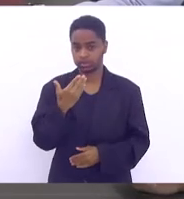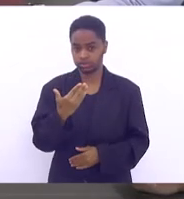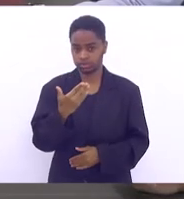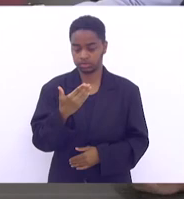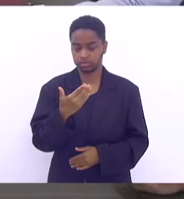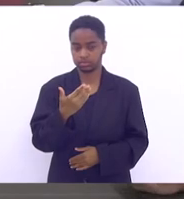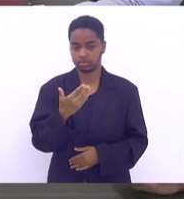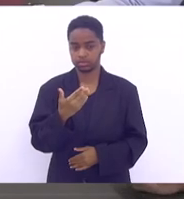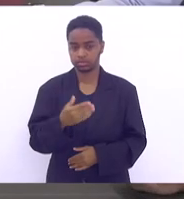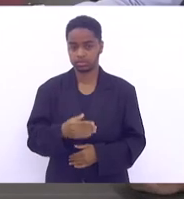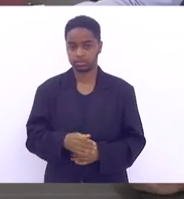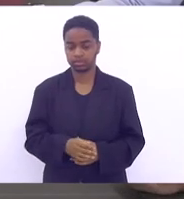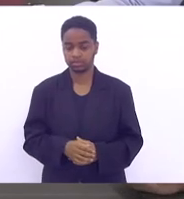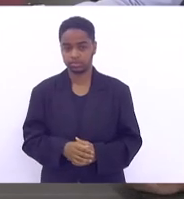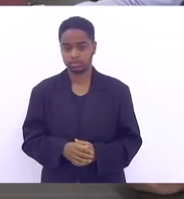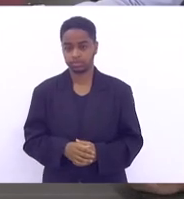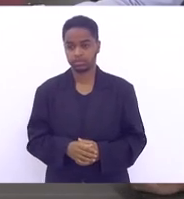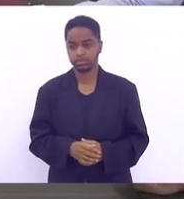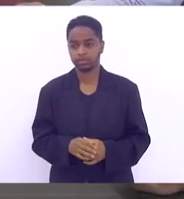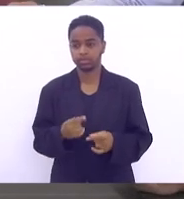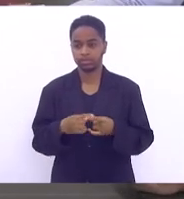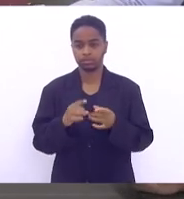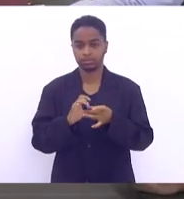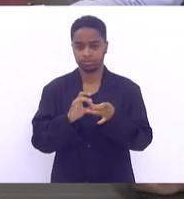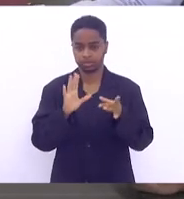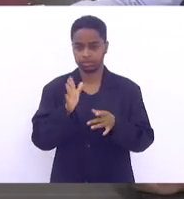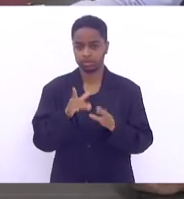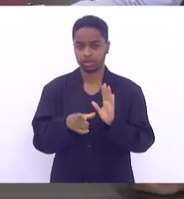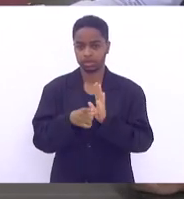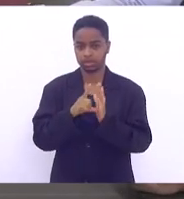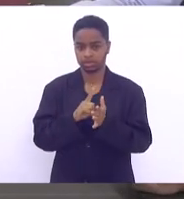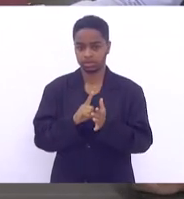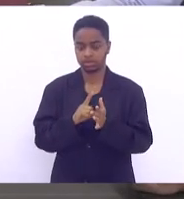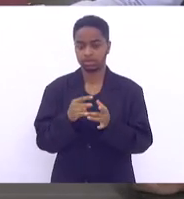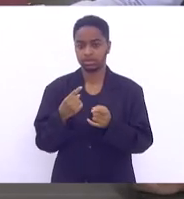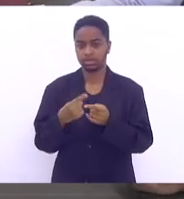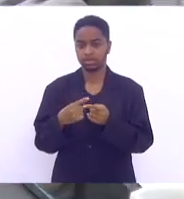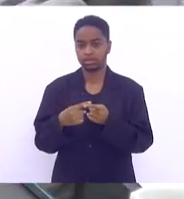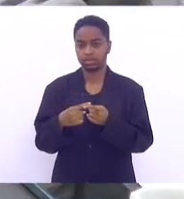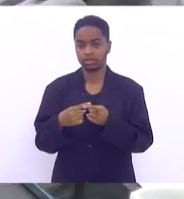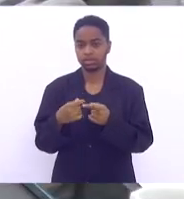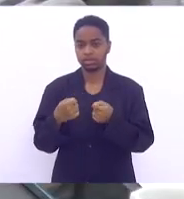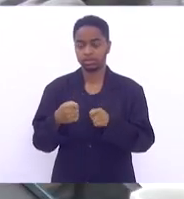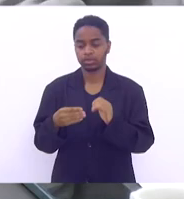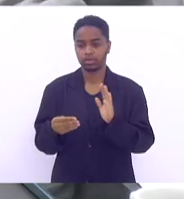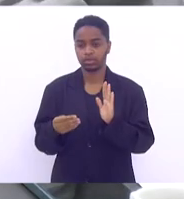havia sido concedido aqui por Vossa Excelência, para inserir...